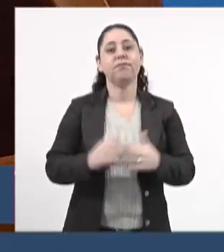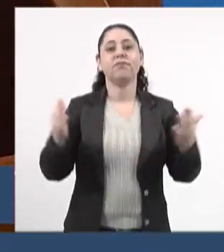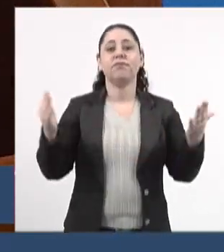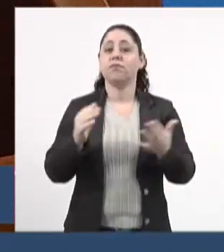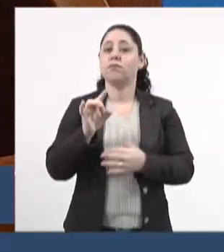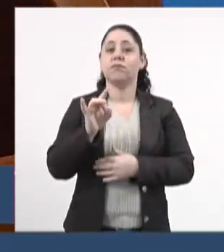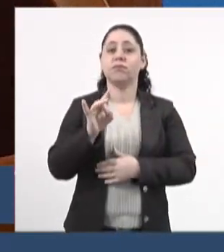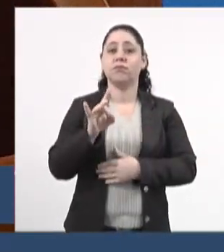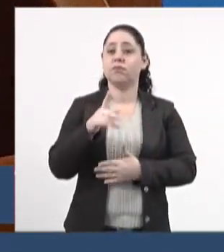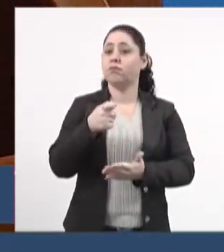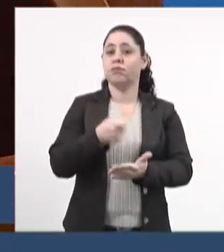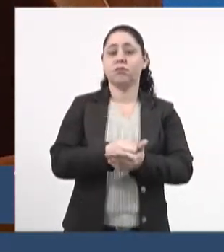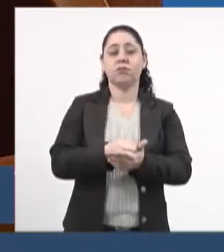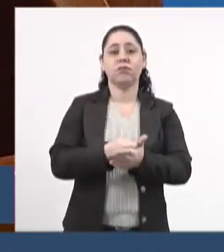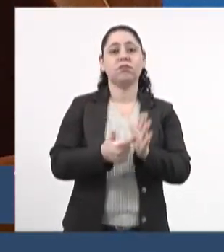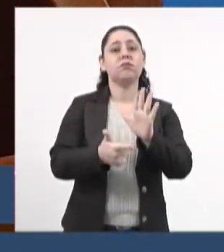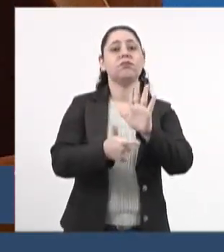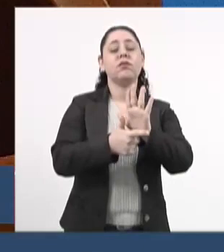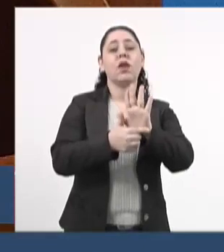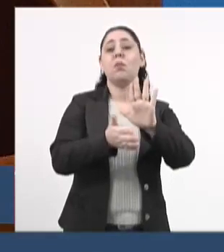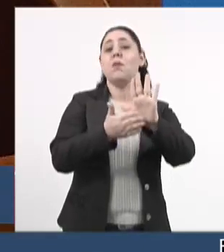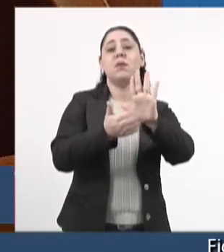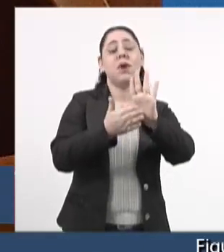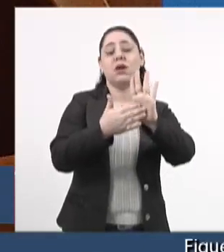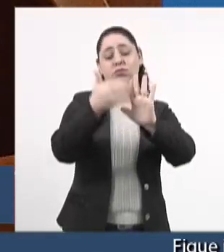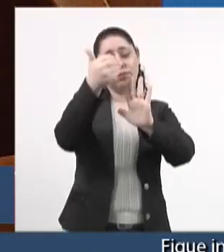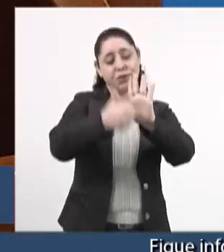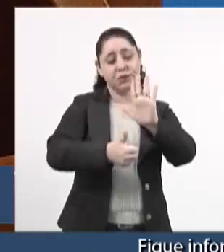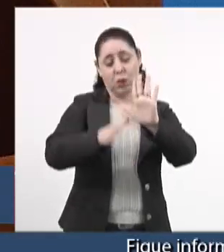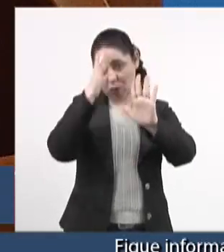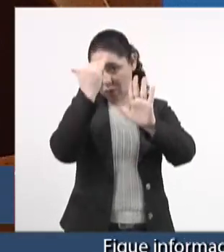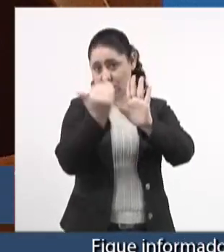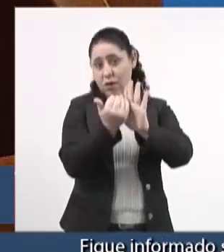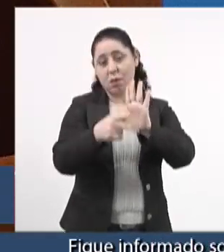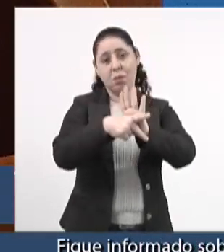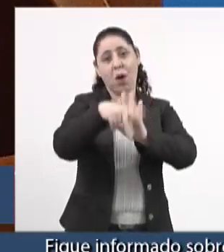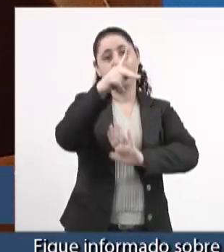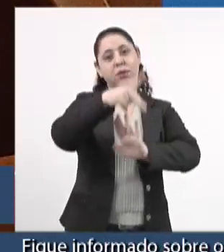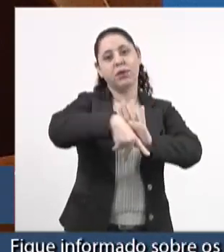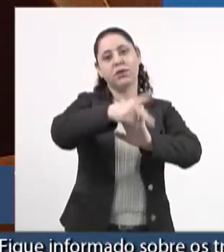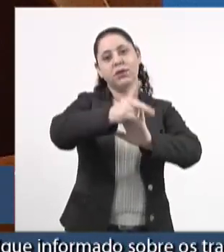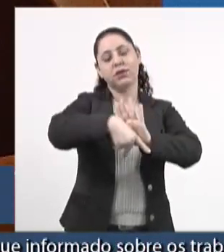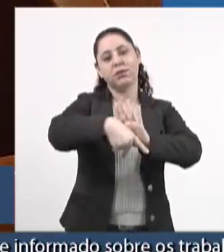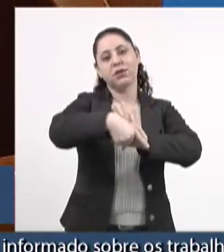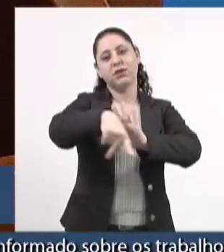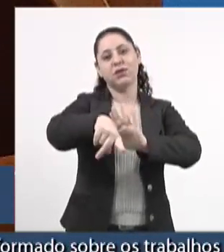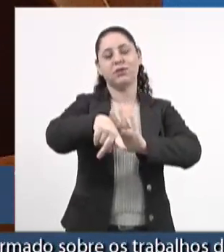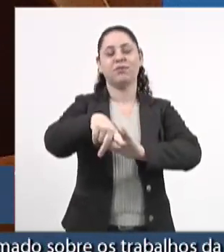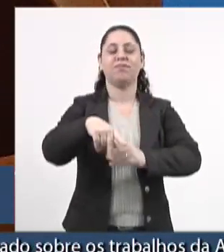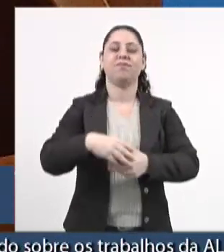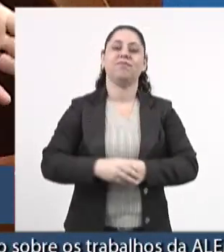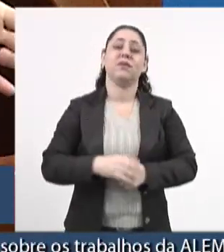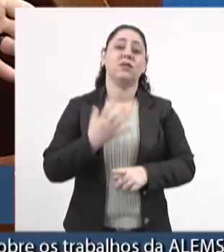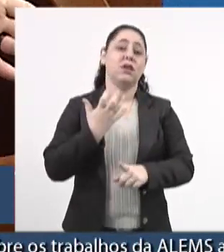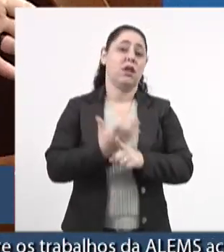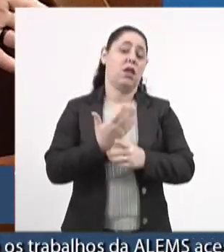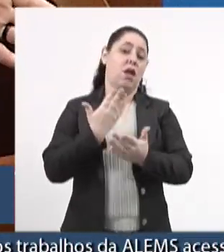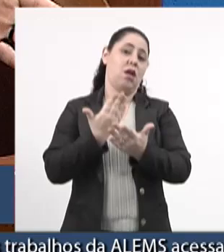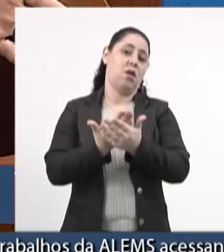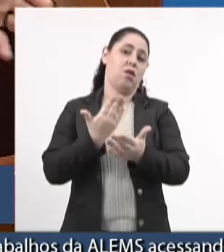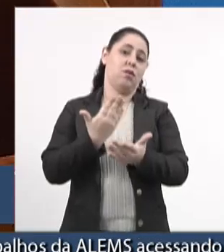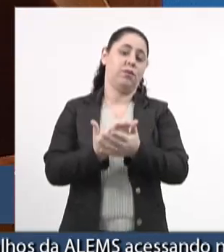estava apenas cumprindo aquilo que estava na programação, no seu planejamento de